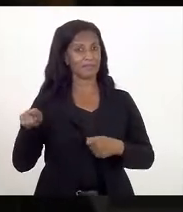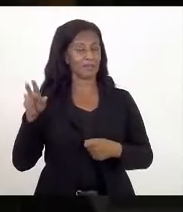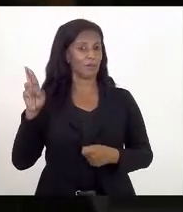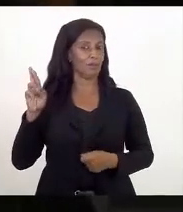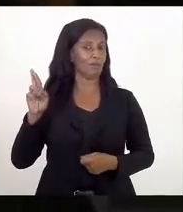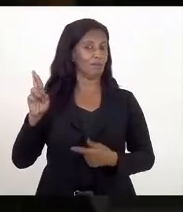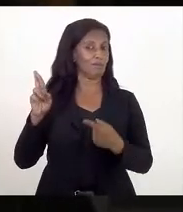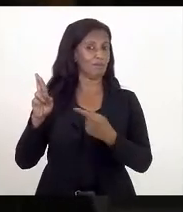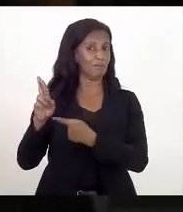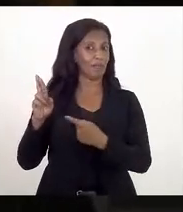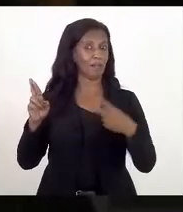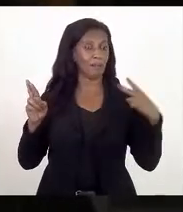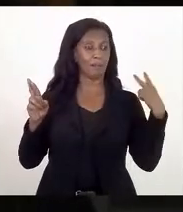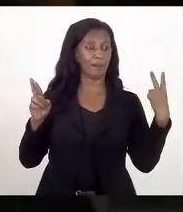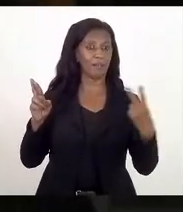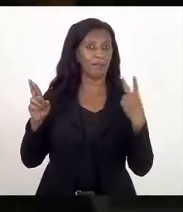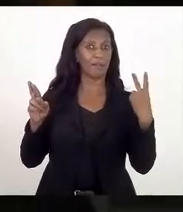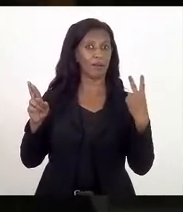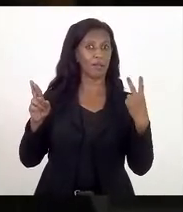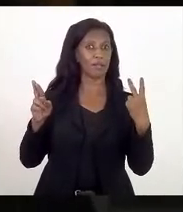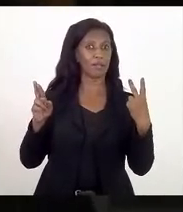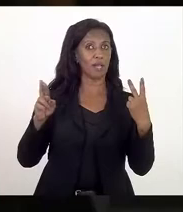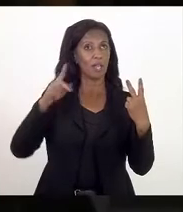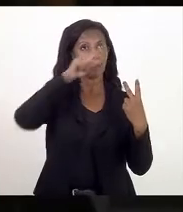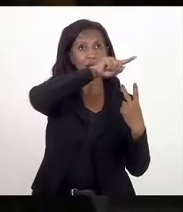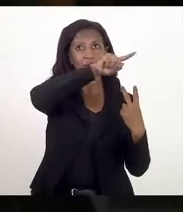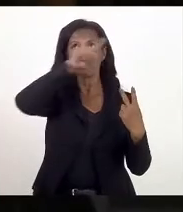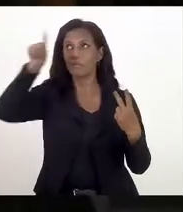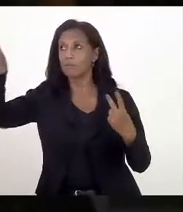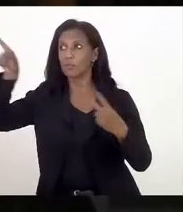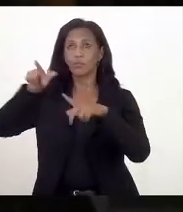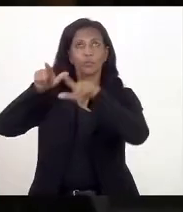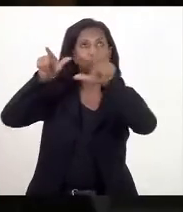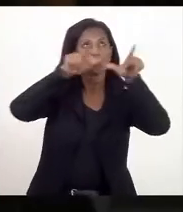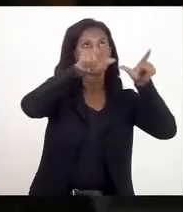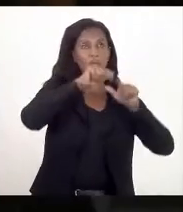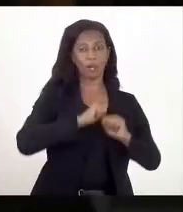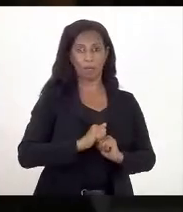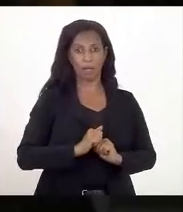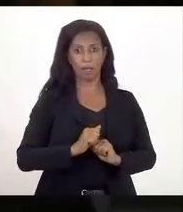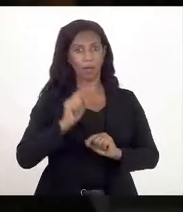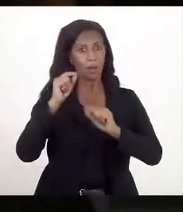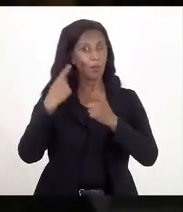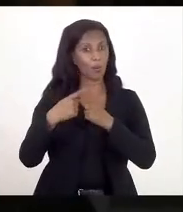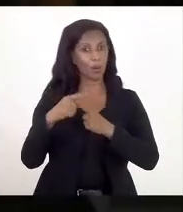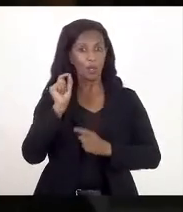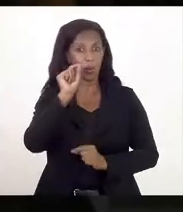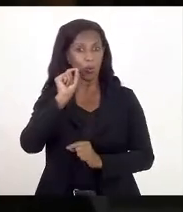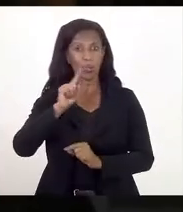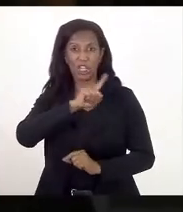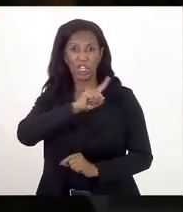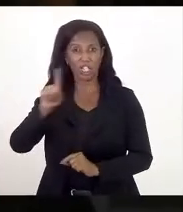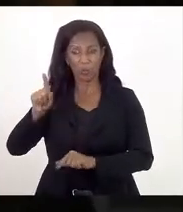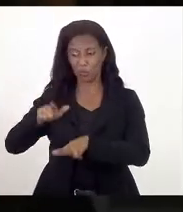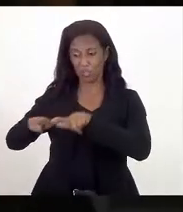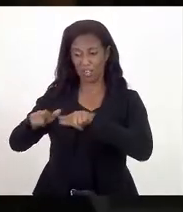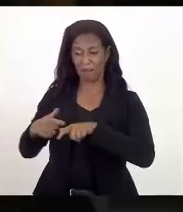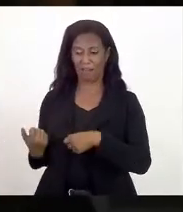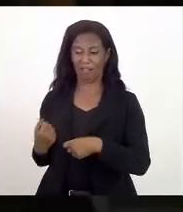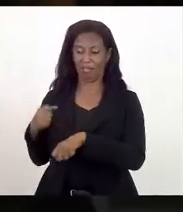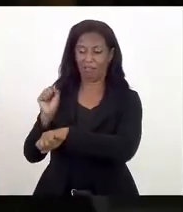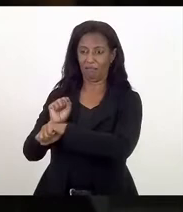Janeiro para valorizar todos esses que trabalham. Porque o que não trabalha, ao longo dos anos, vai desestimulando, vai